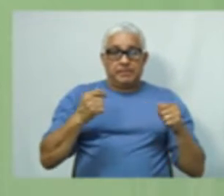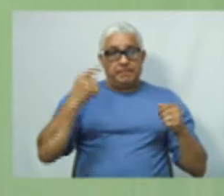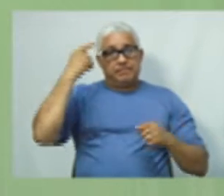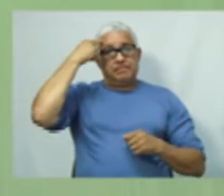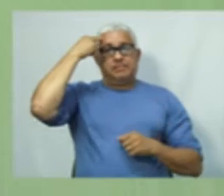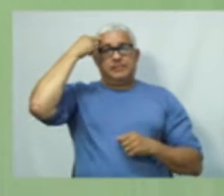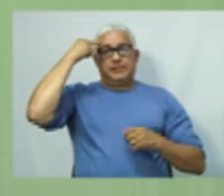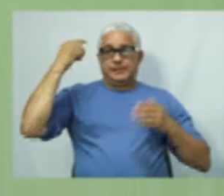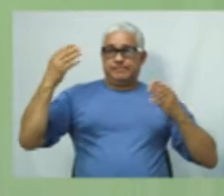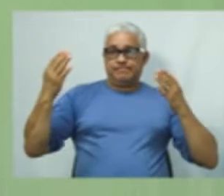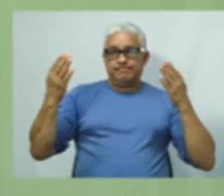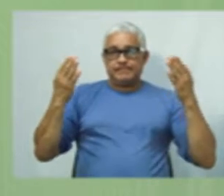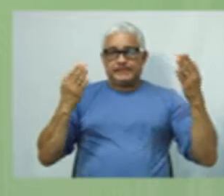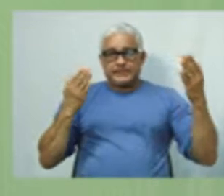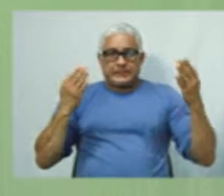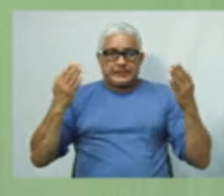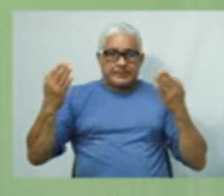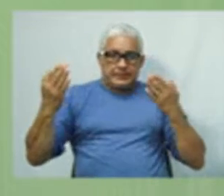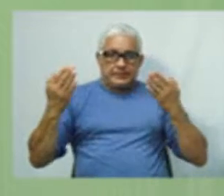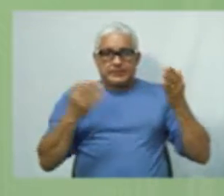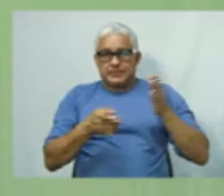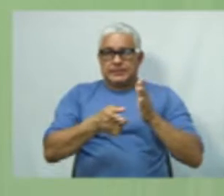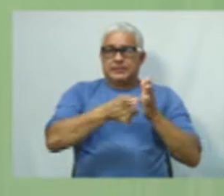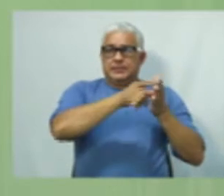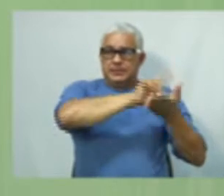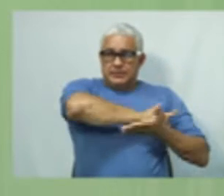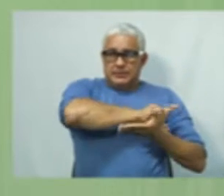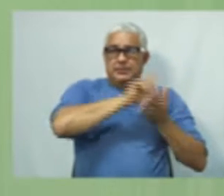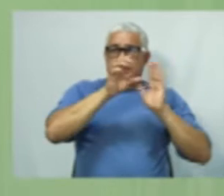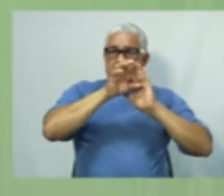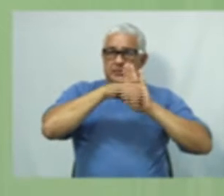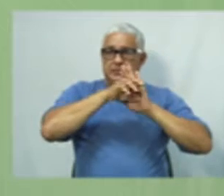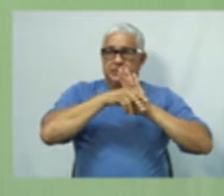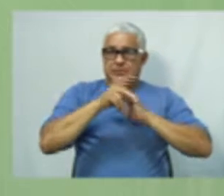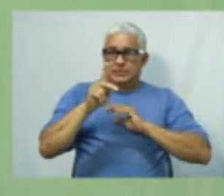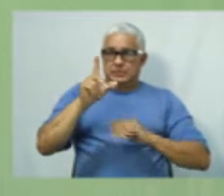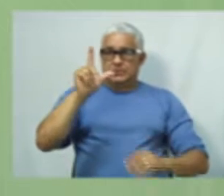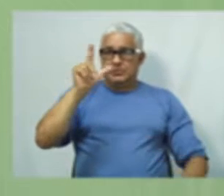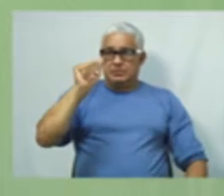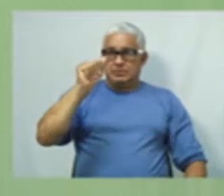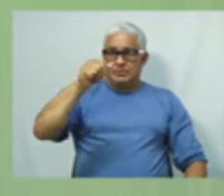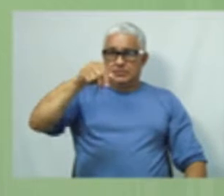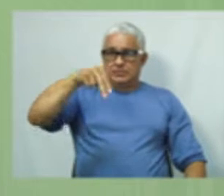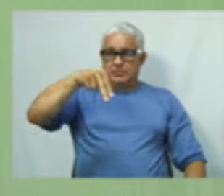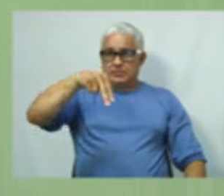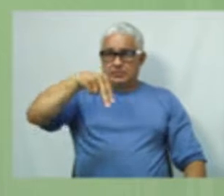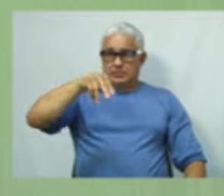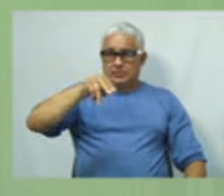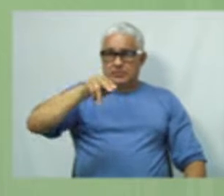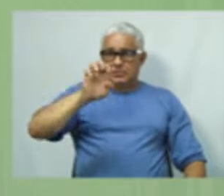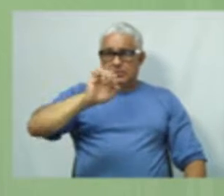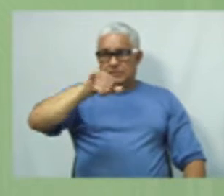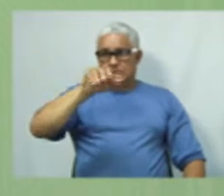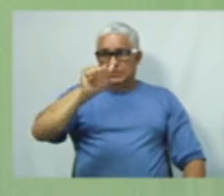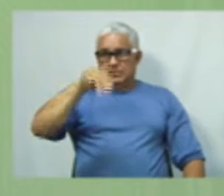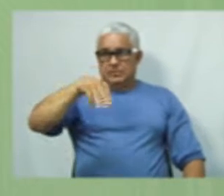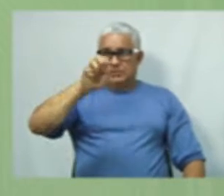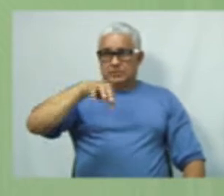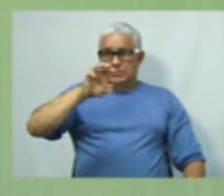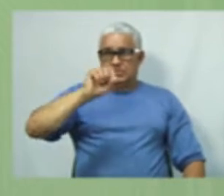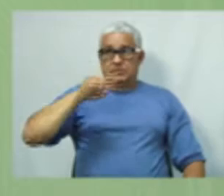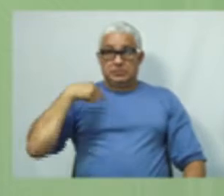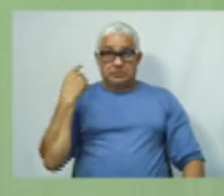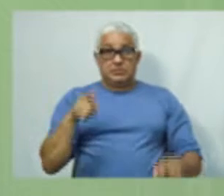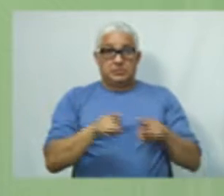com grande antecedência. Então, aí quem trouxe esse conceito do planejamento foi Lemes. E aí nós também